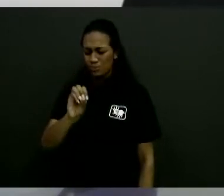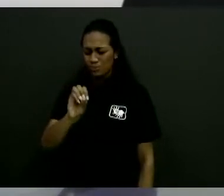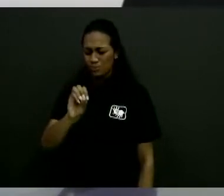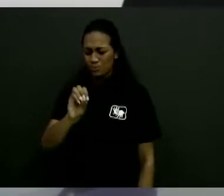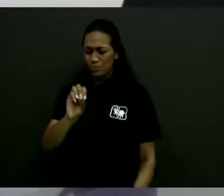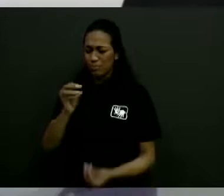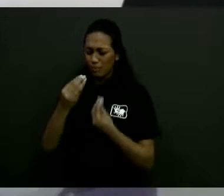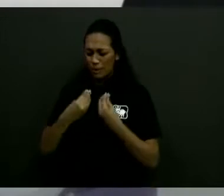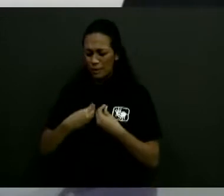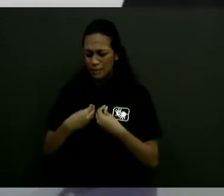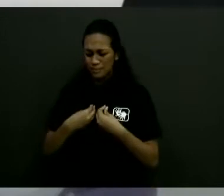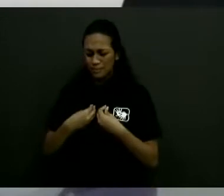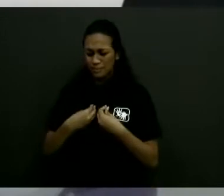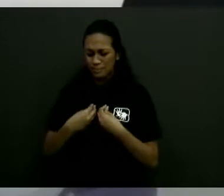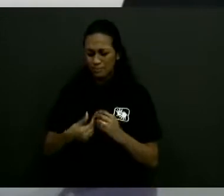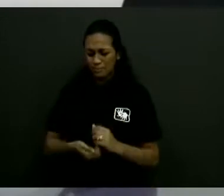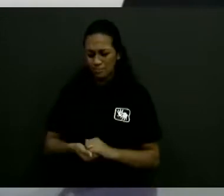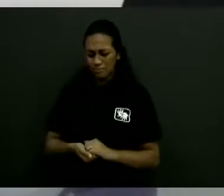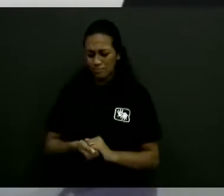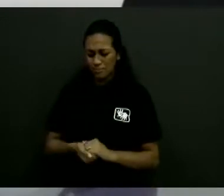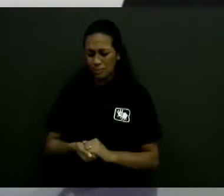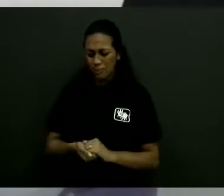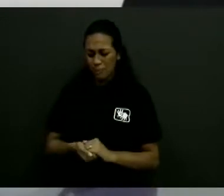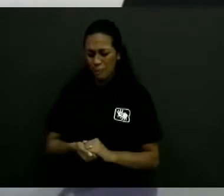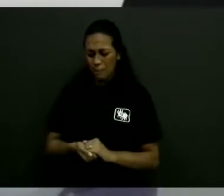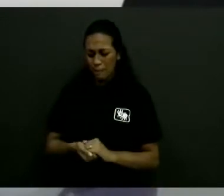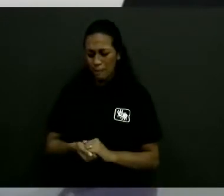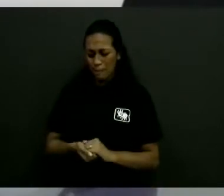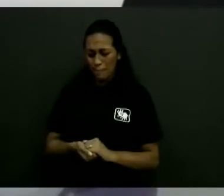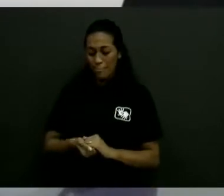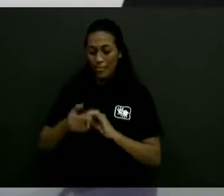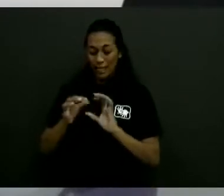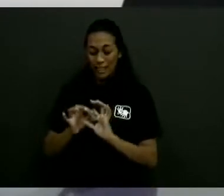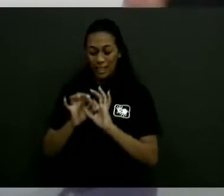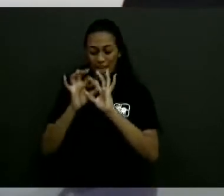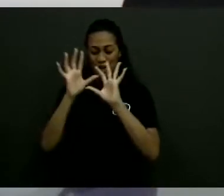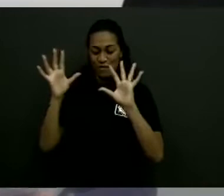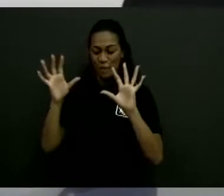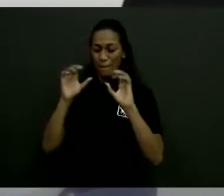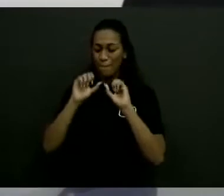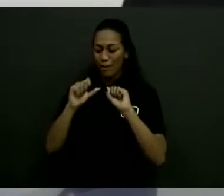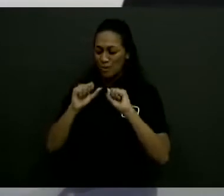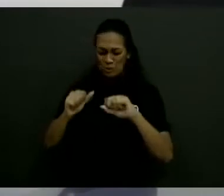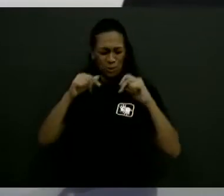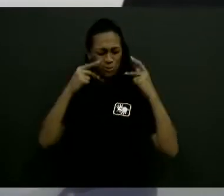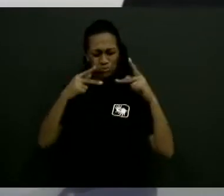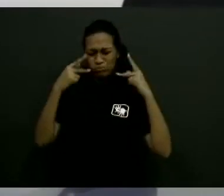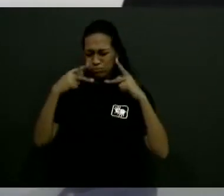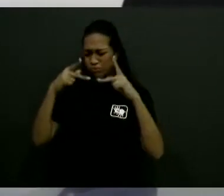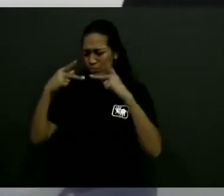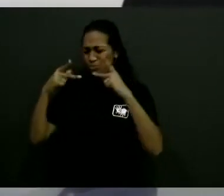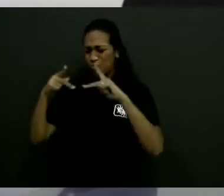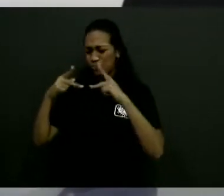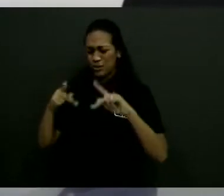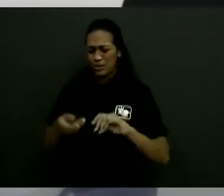president, our national leader has given us. Ele nos dá a liberdade para podermos fazer a tua obra. Pastor Mário